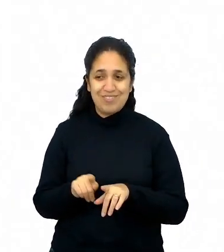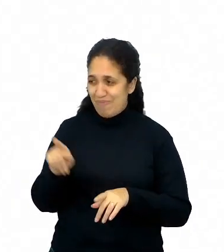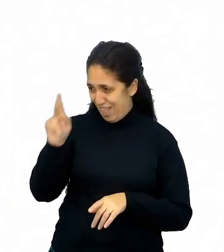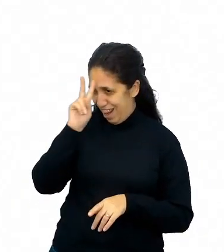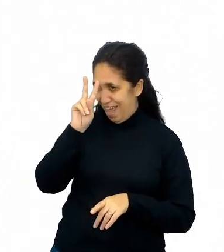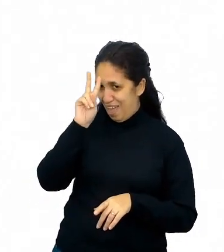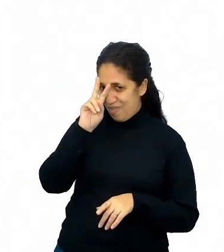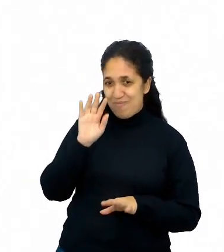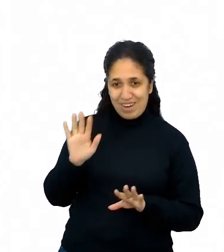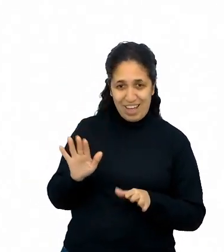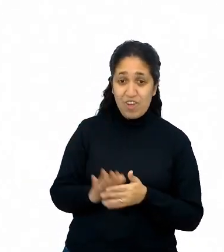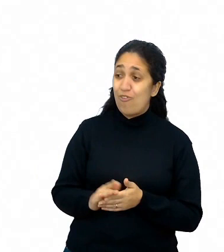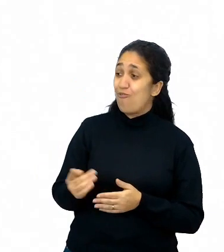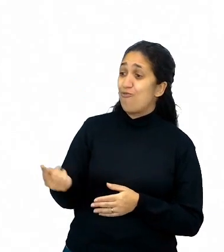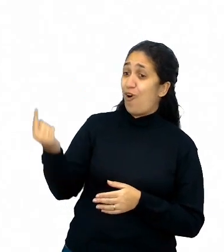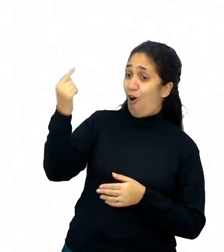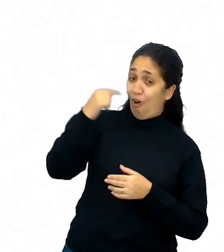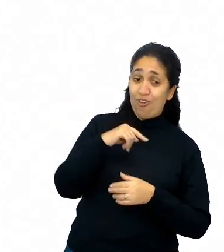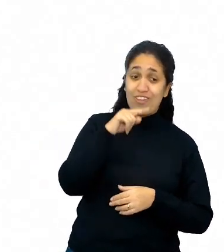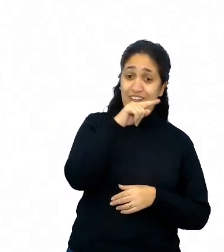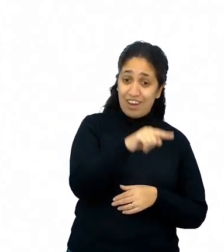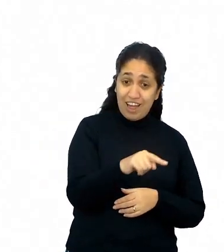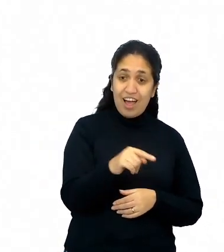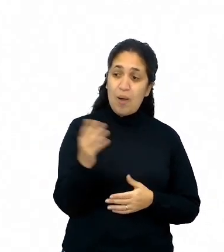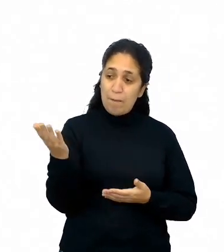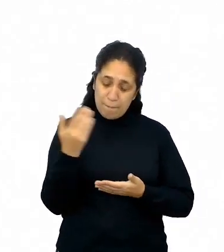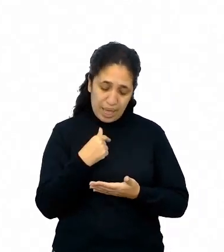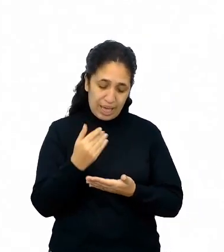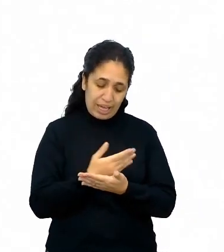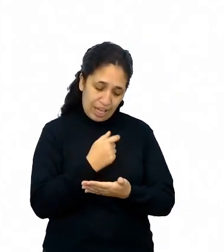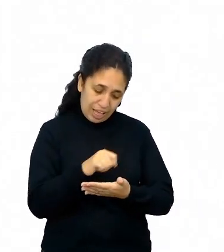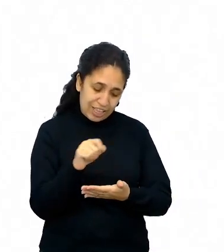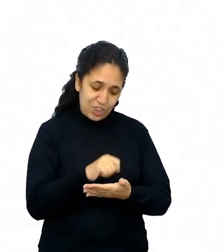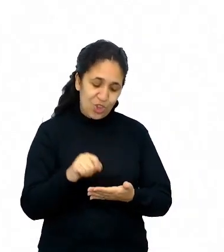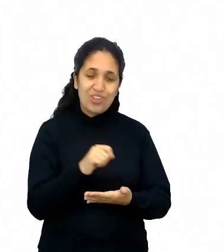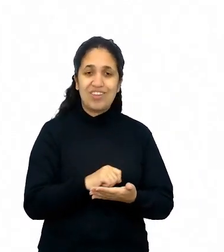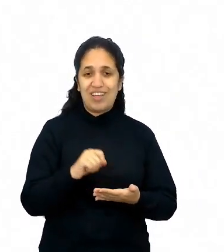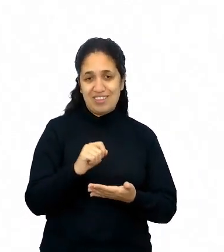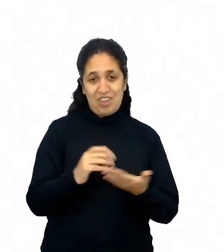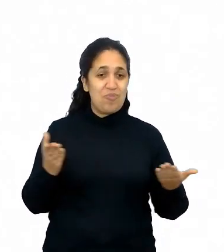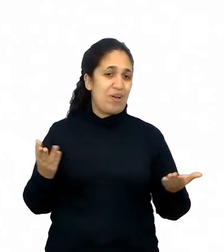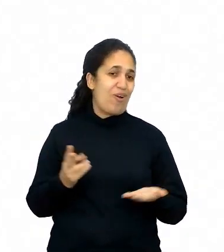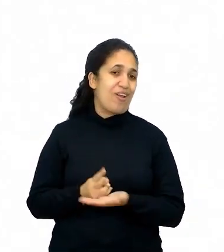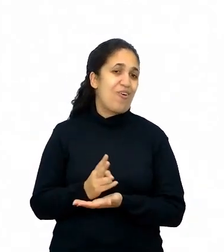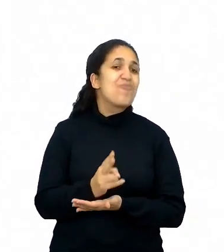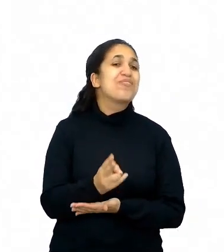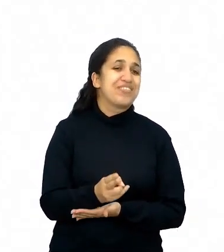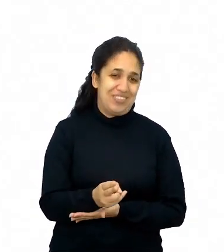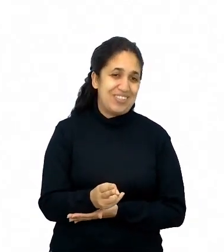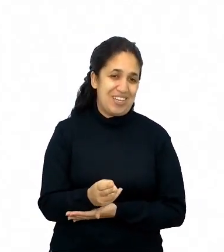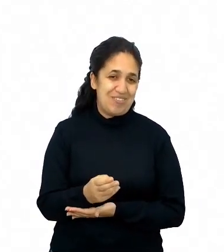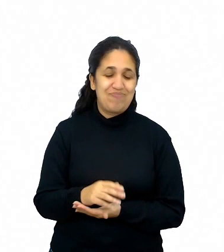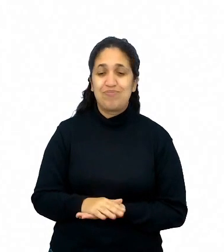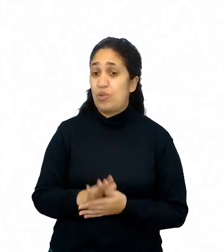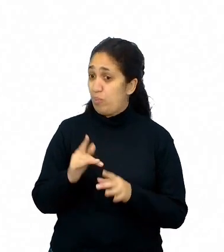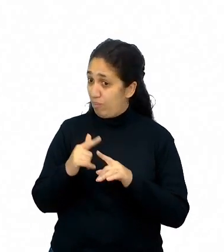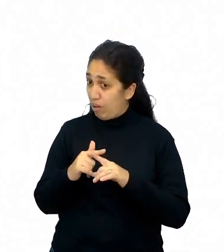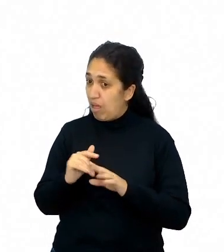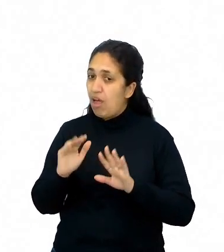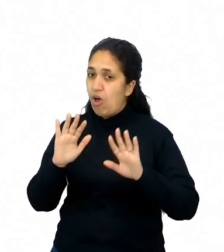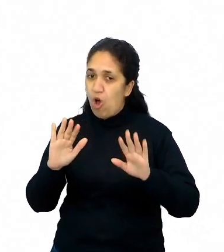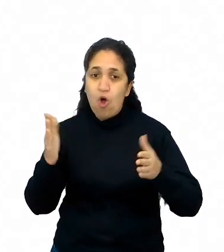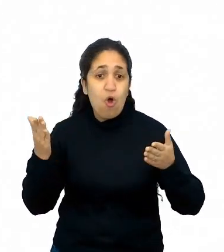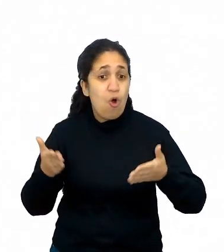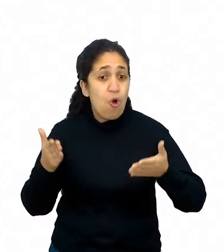não lembraram, volta lá, pega as suas anotações para a gente continuar esse bate-papo. Por quê? Porque hoje